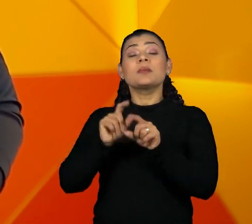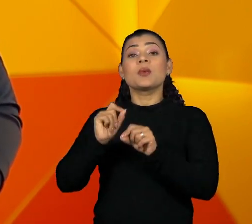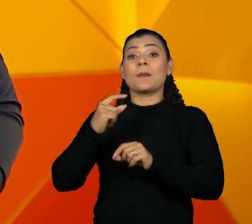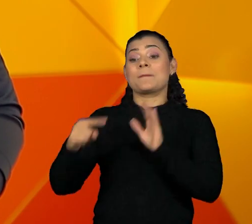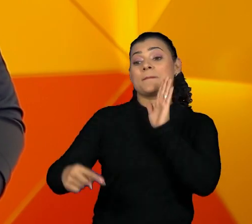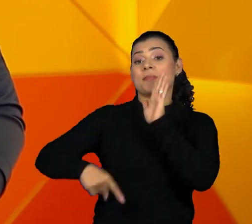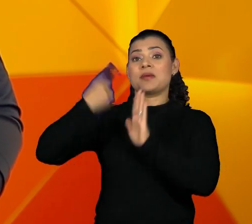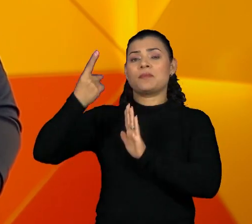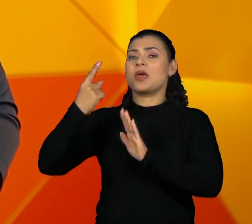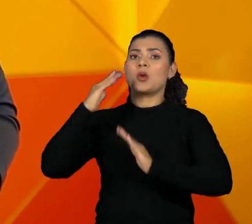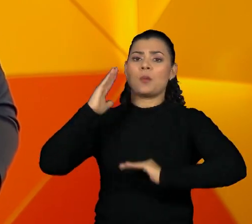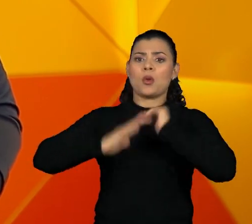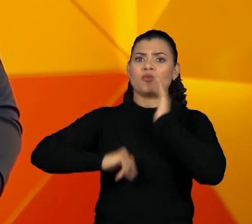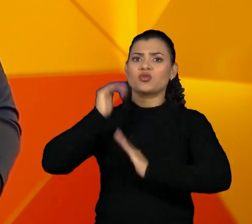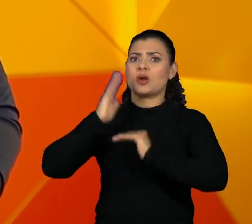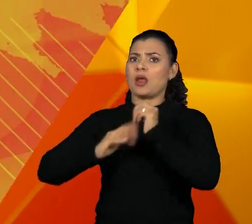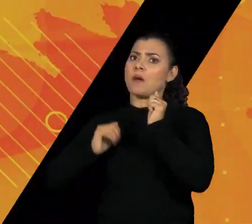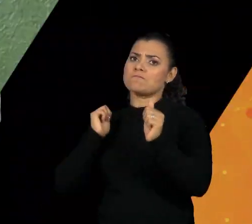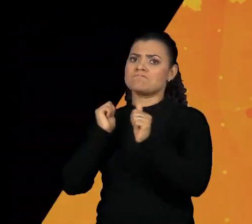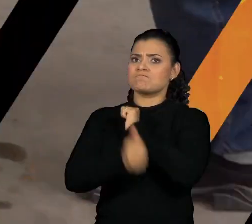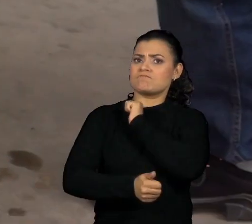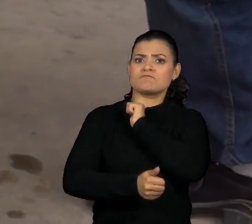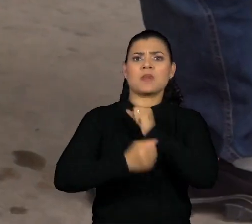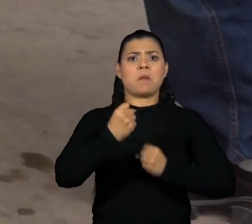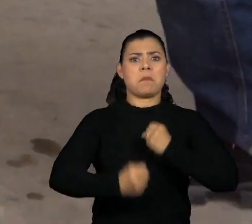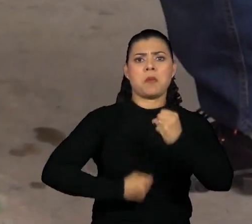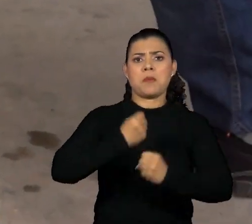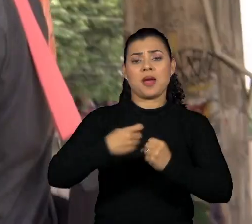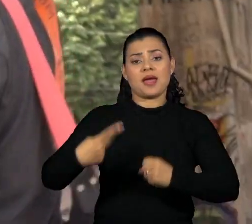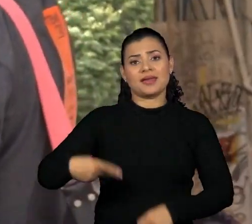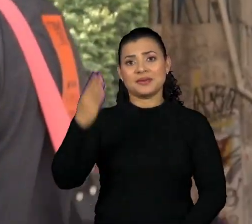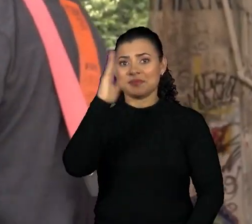atleta bicampeão olímpico do Brasil.